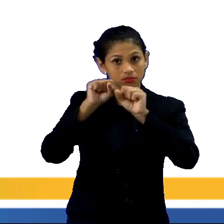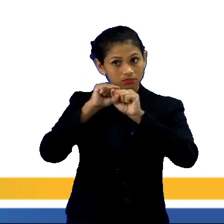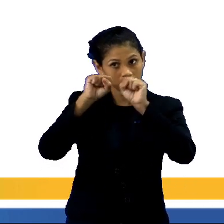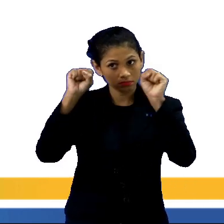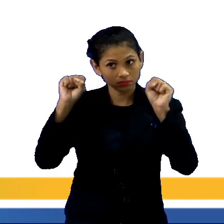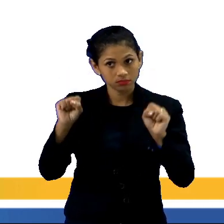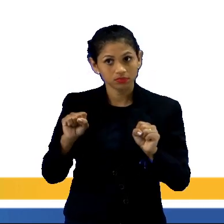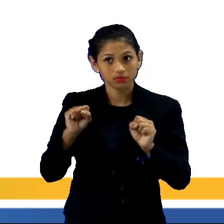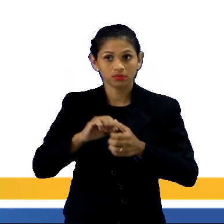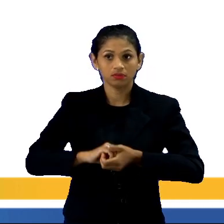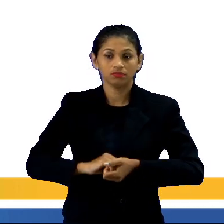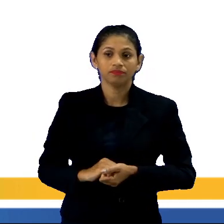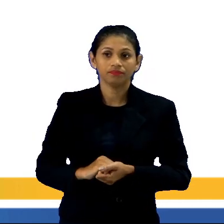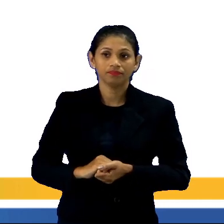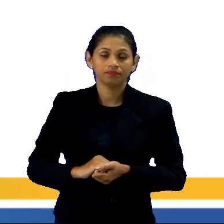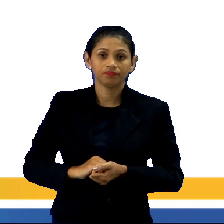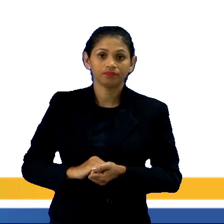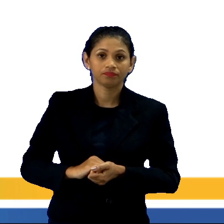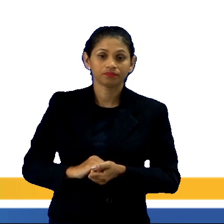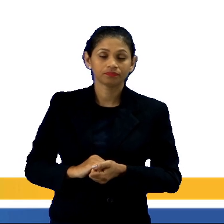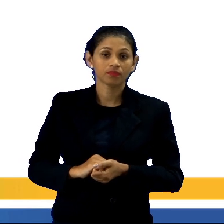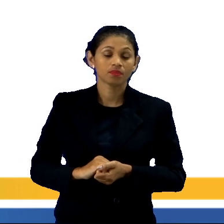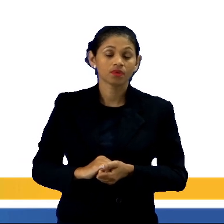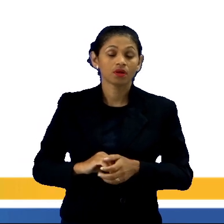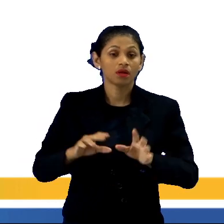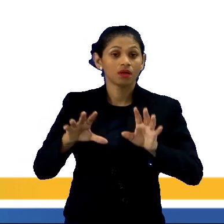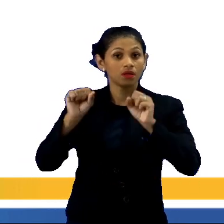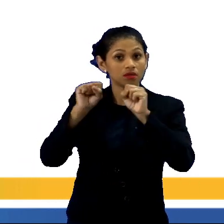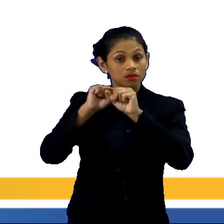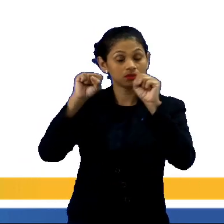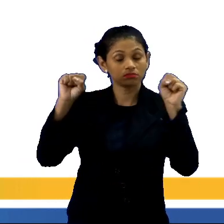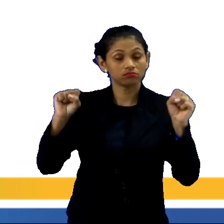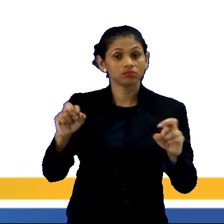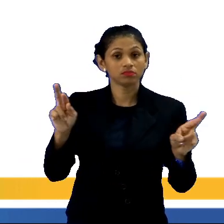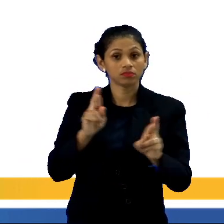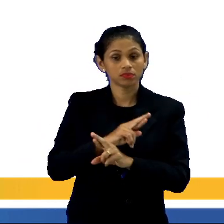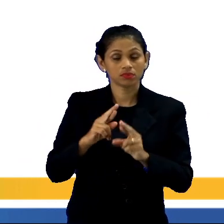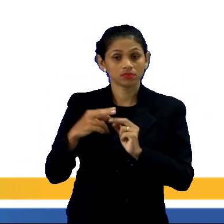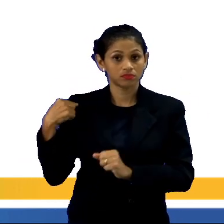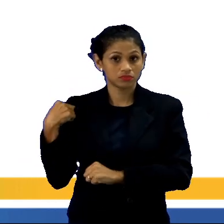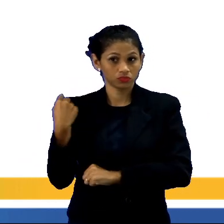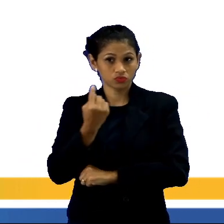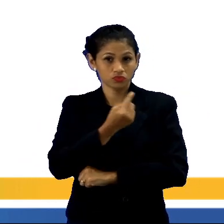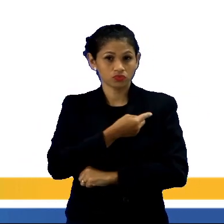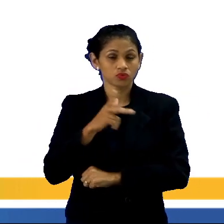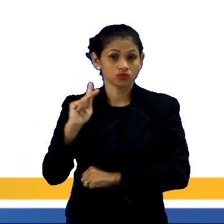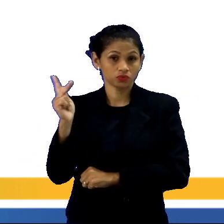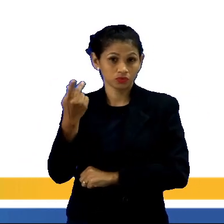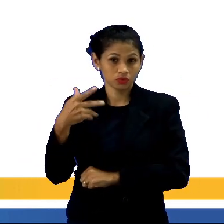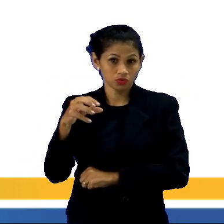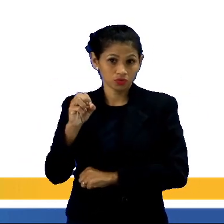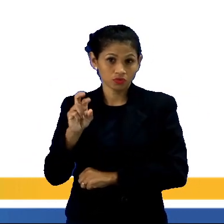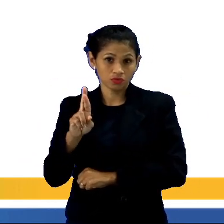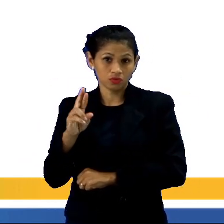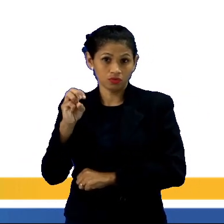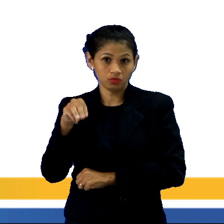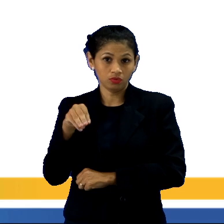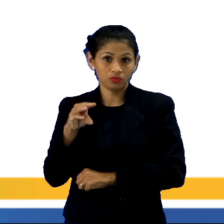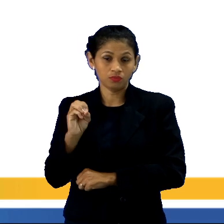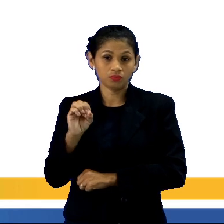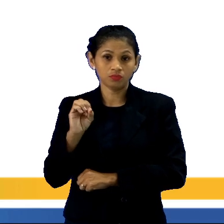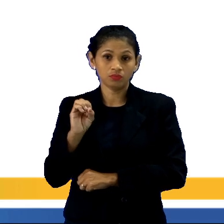sistema endócrino. E esse sistema está total relacionado com os nossos hormônios, porque é justamente